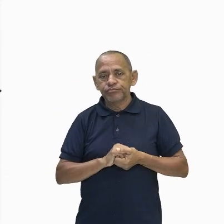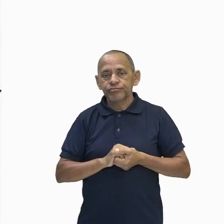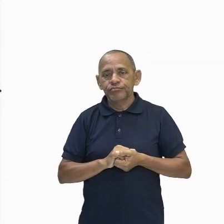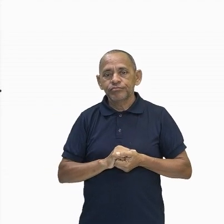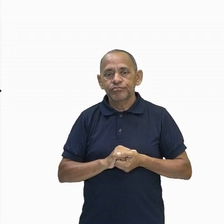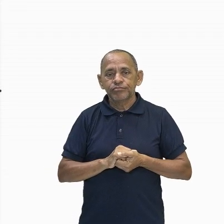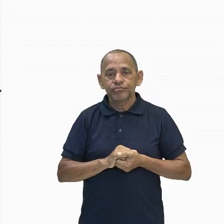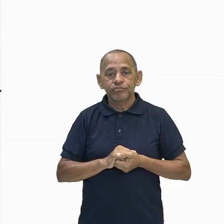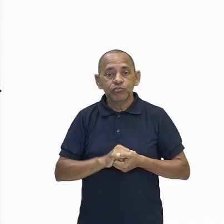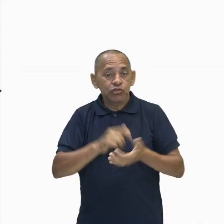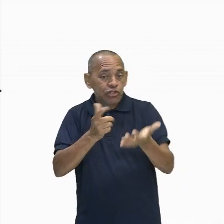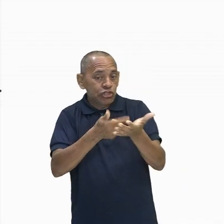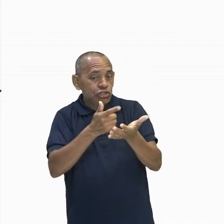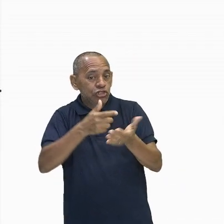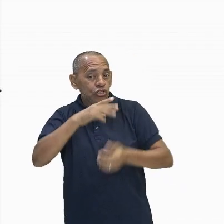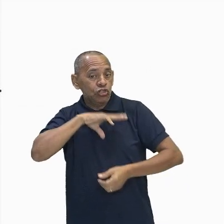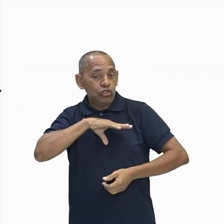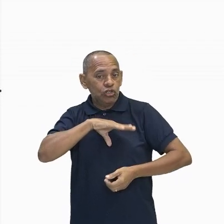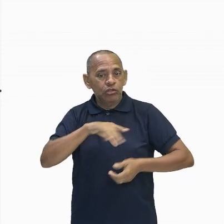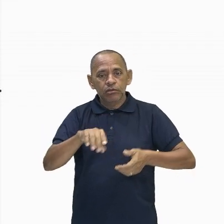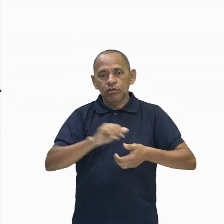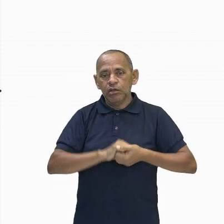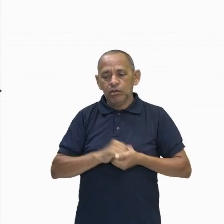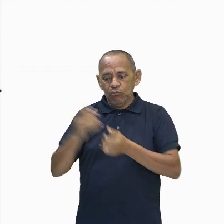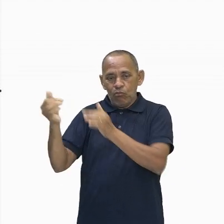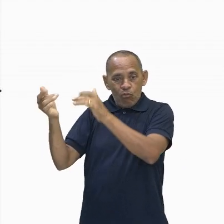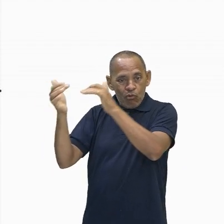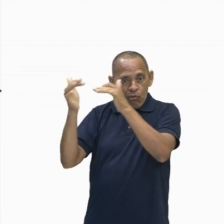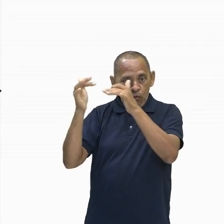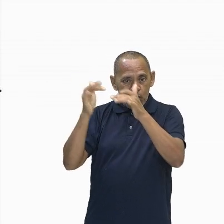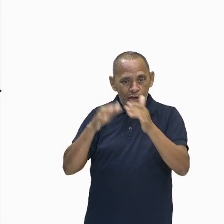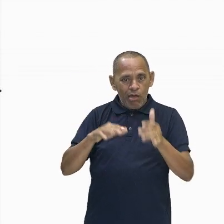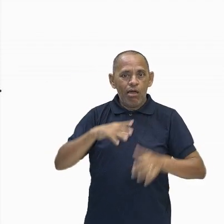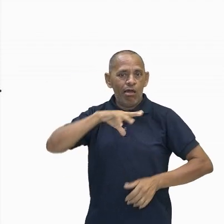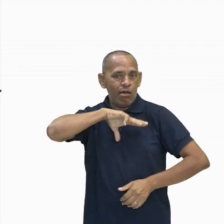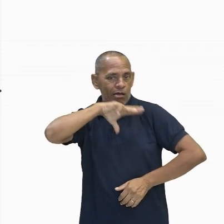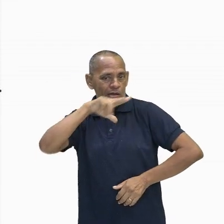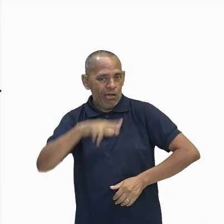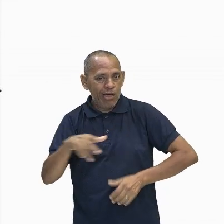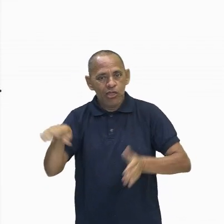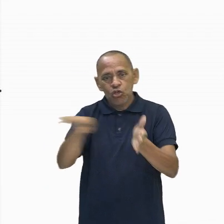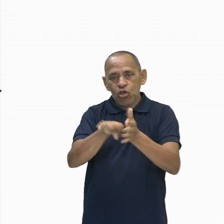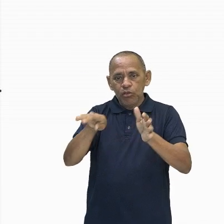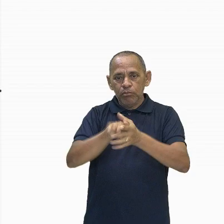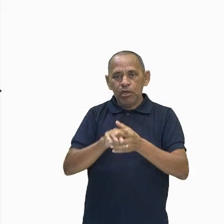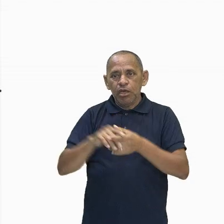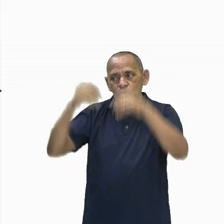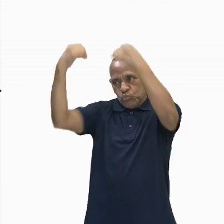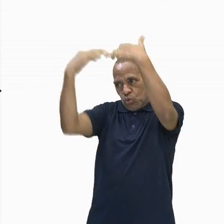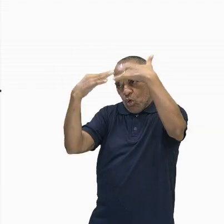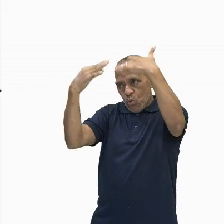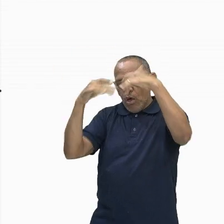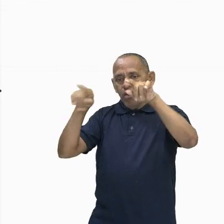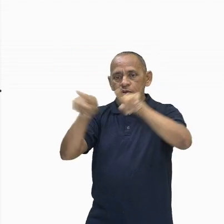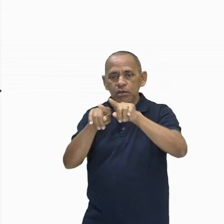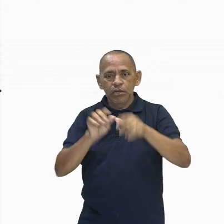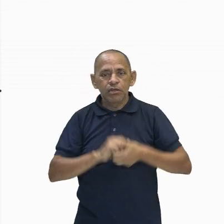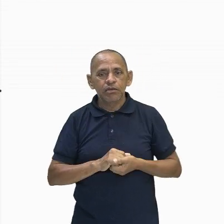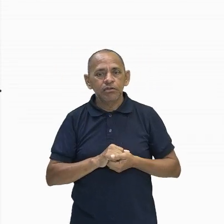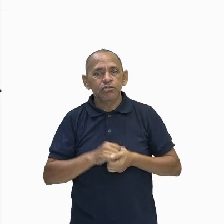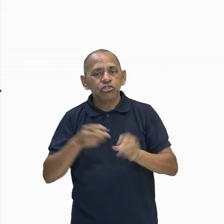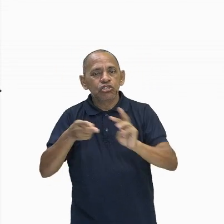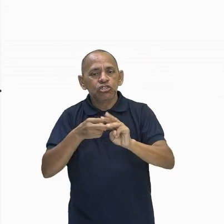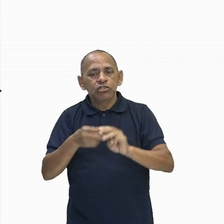Erro de português. Quando o português chegou debaixo de uma bruta chuva, vestiu o índio. Que